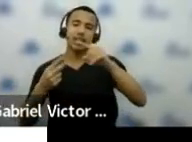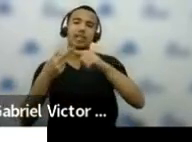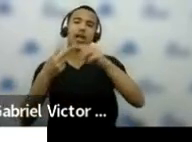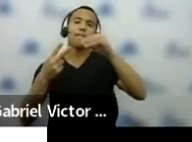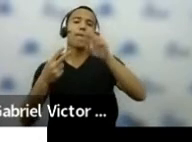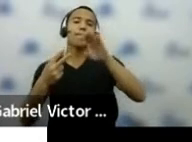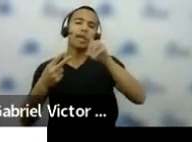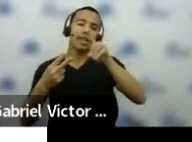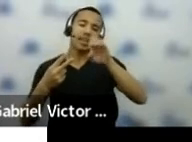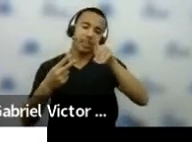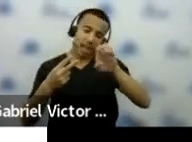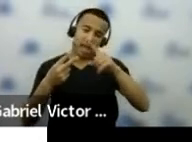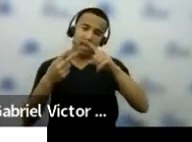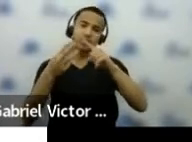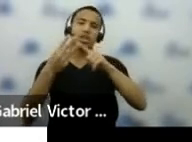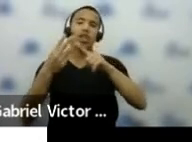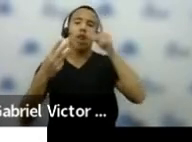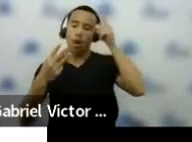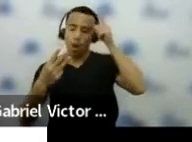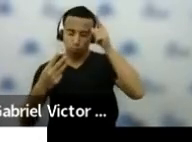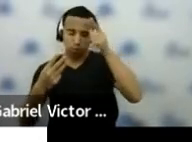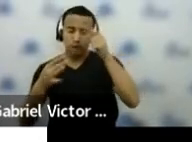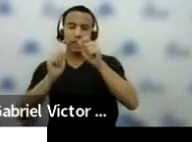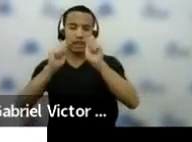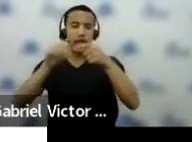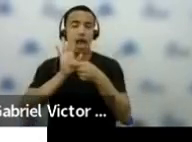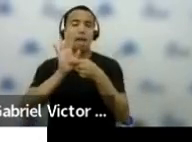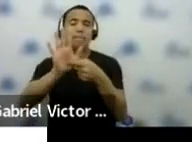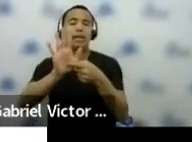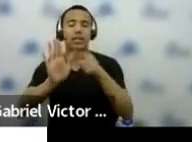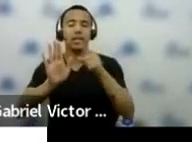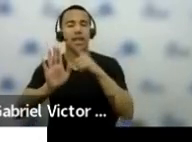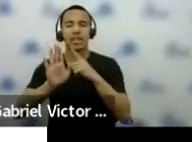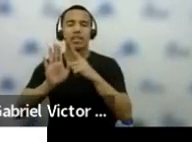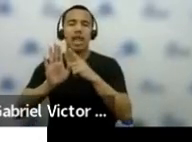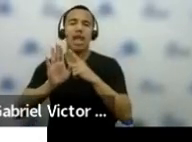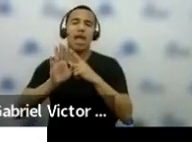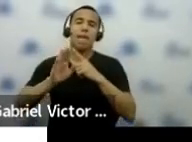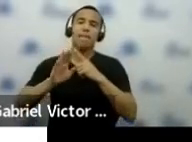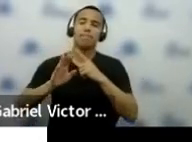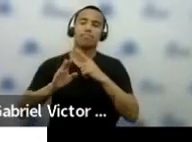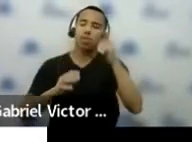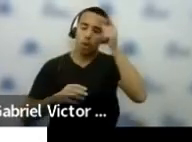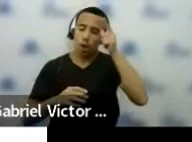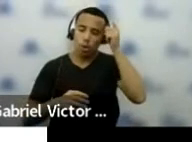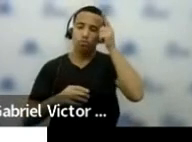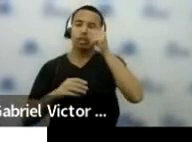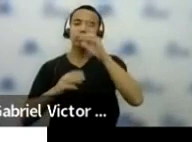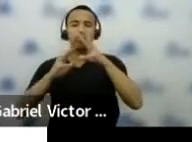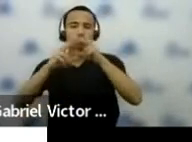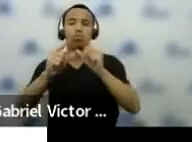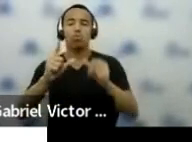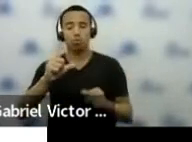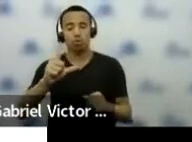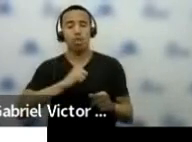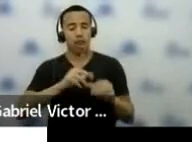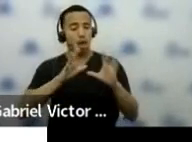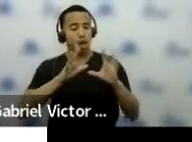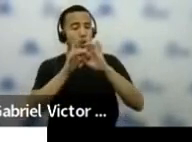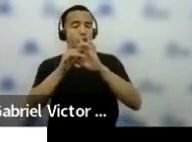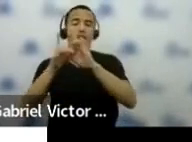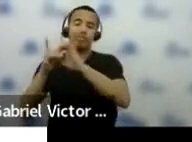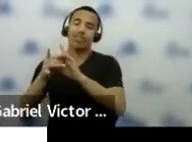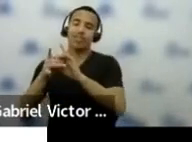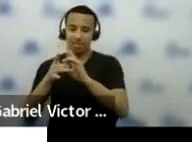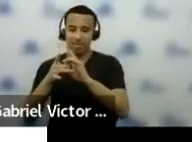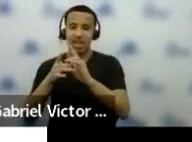tecnologias digitais, onde aqui as empresas podem apresentar, na verdade, tanto no de mobilidade e logística, porque você tem toda uma parte de conectividade,